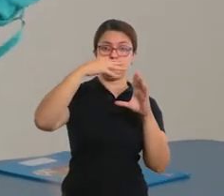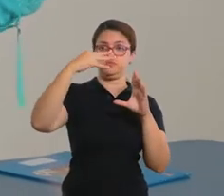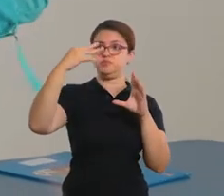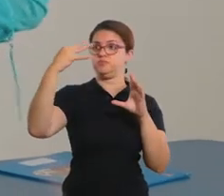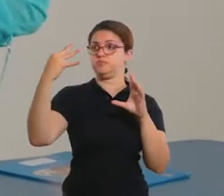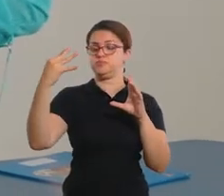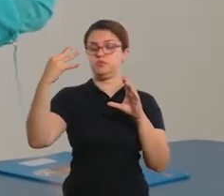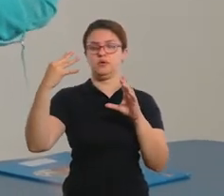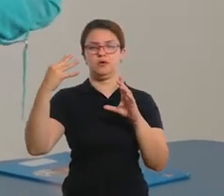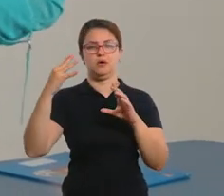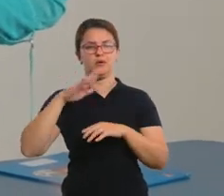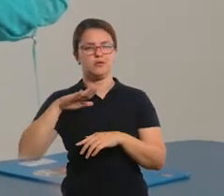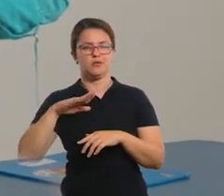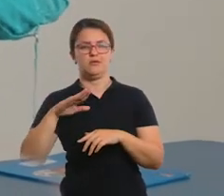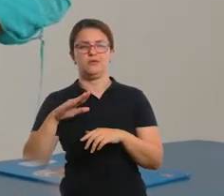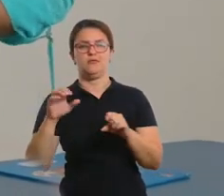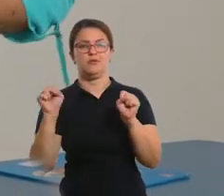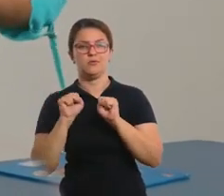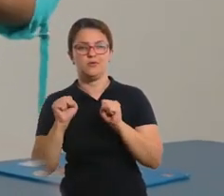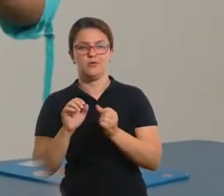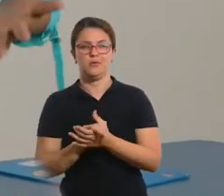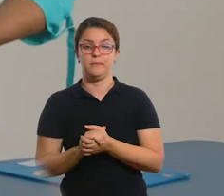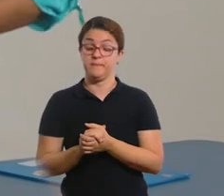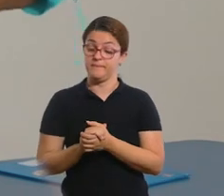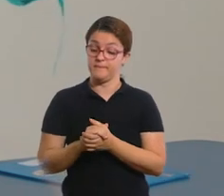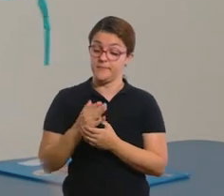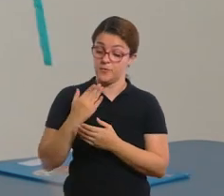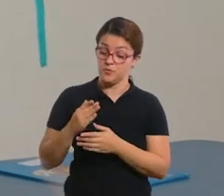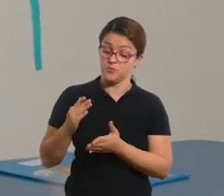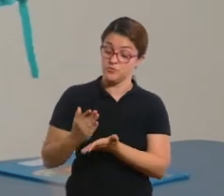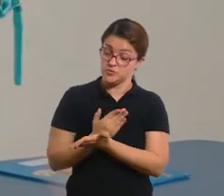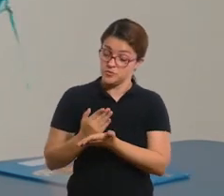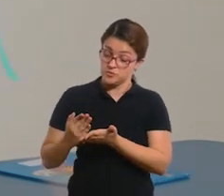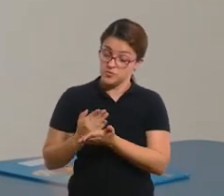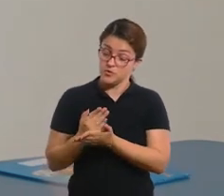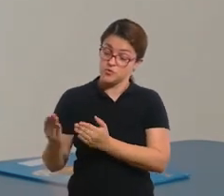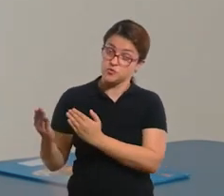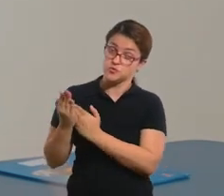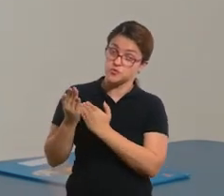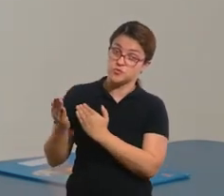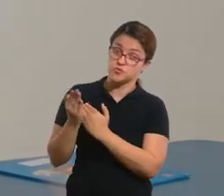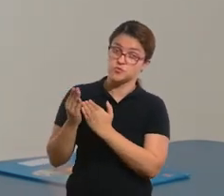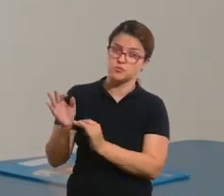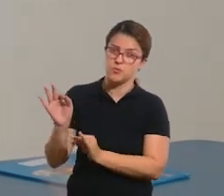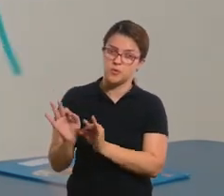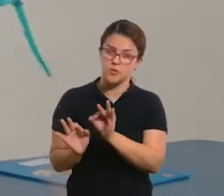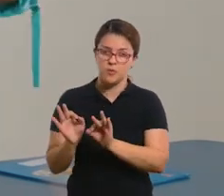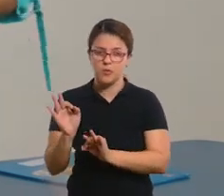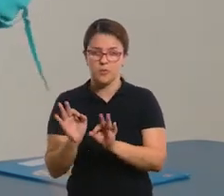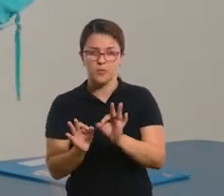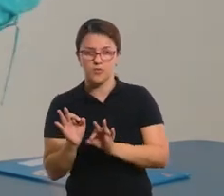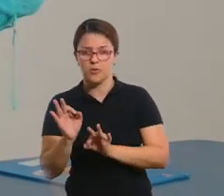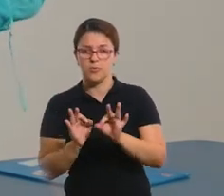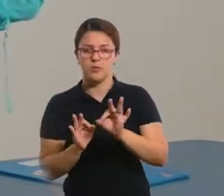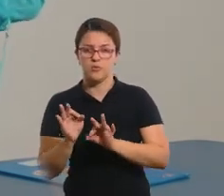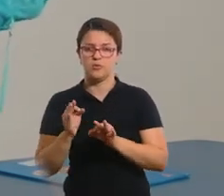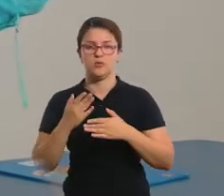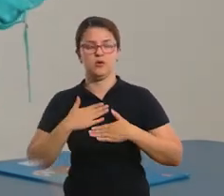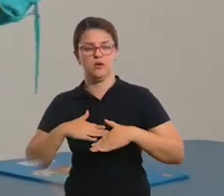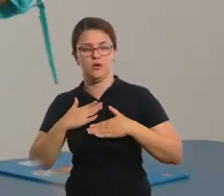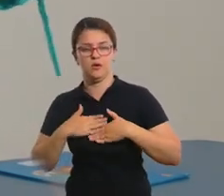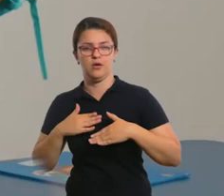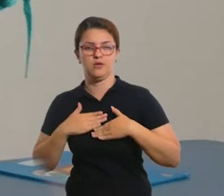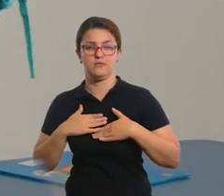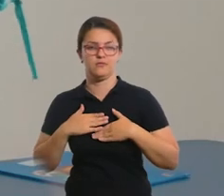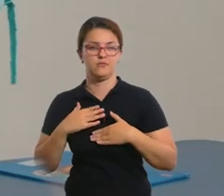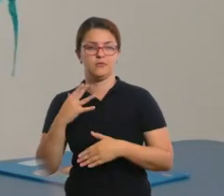criança vai se encantar. Peça que ela ajude para separar os materiais necessários e ela vai se envolver aí com tranquilidade e